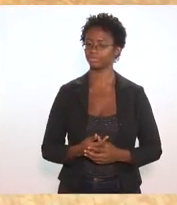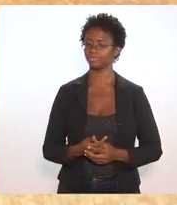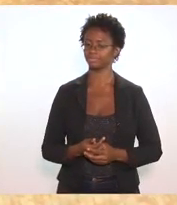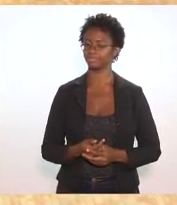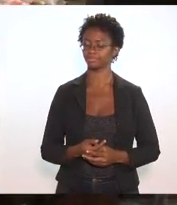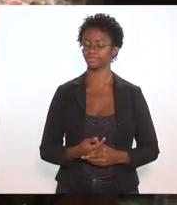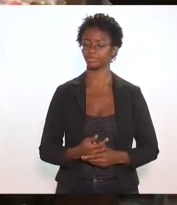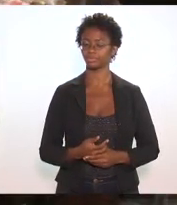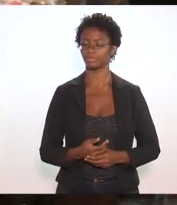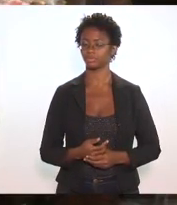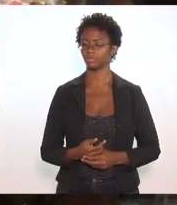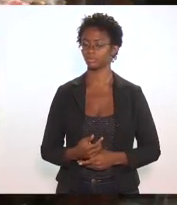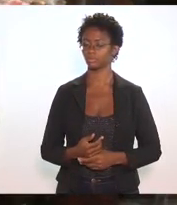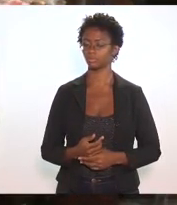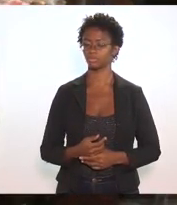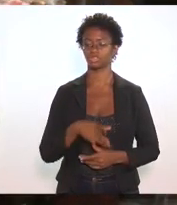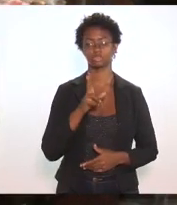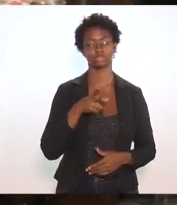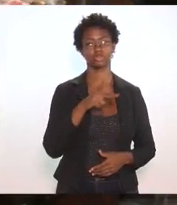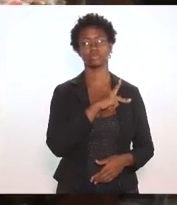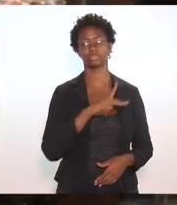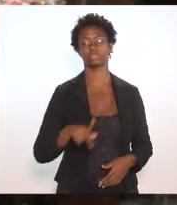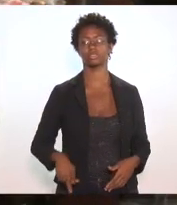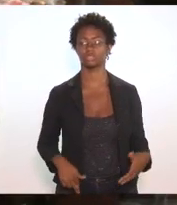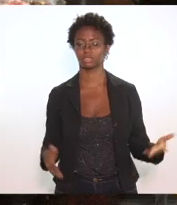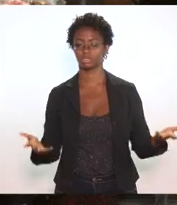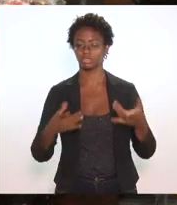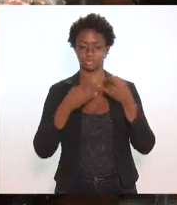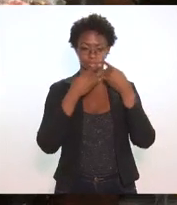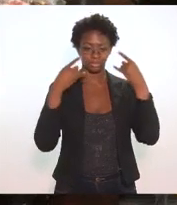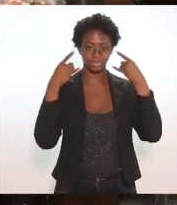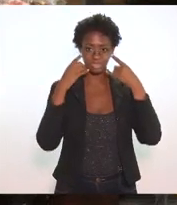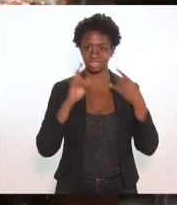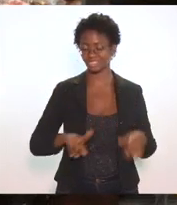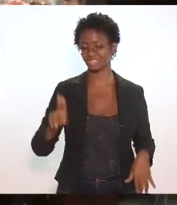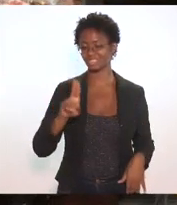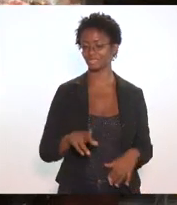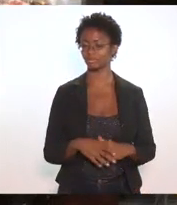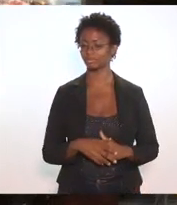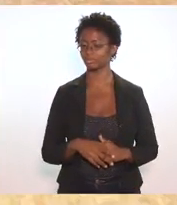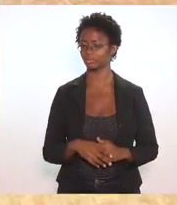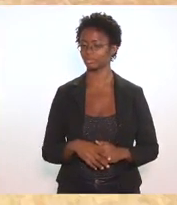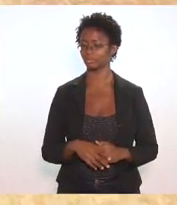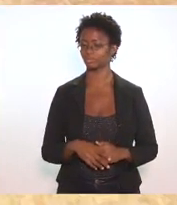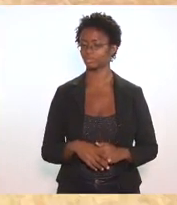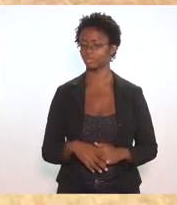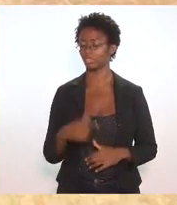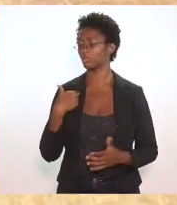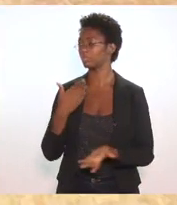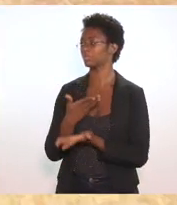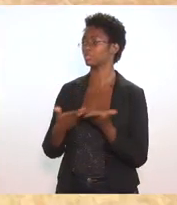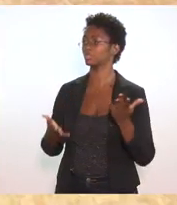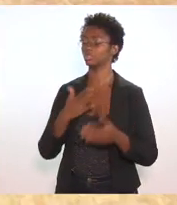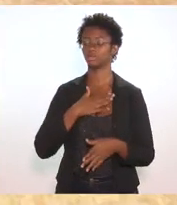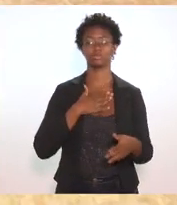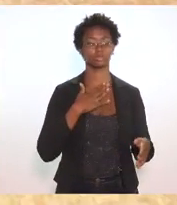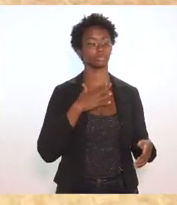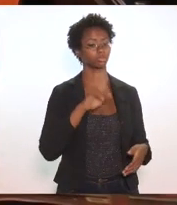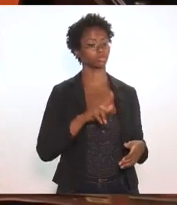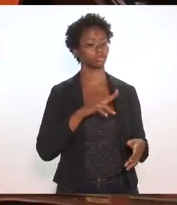Segue o vosso presidente, que agora está usando máscara, por favor. Eu perdi a minha em algum lugar, presidente. Eu estava usando mais aqui. Cedo